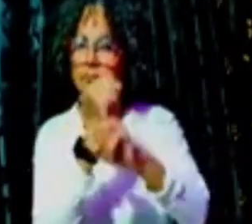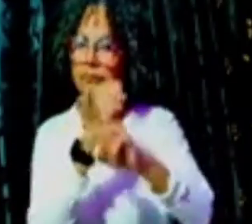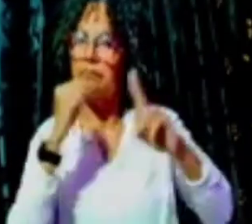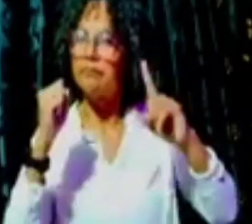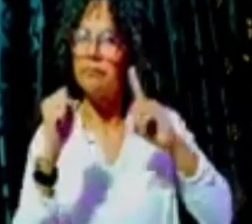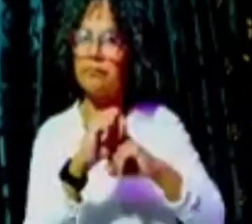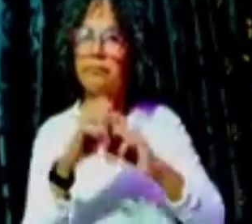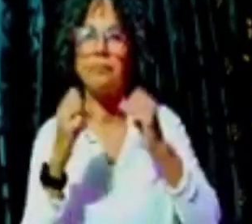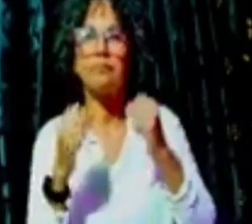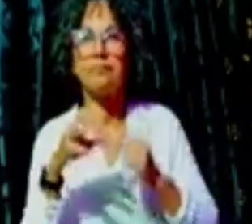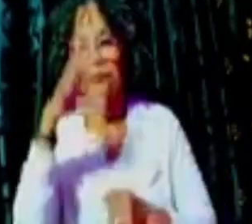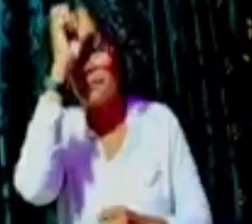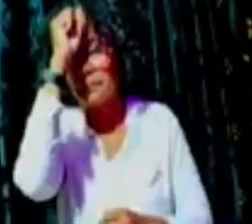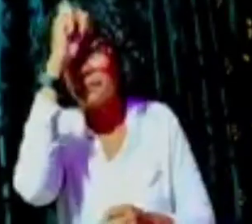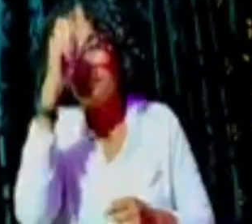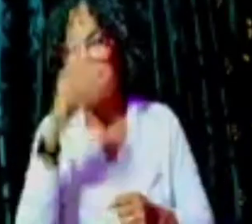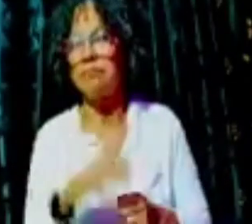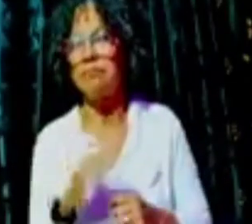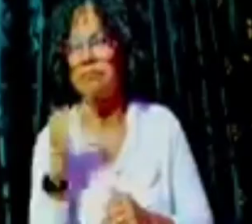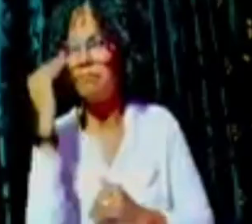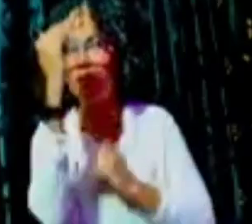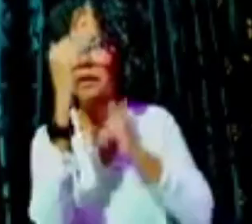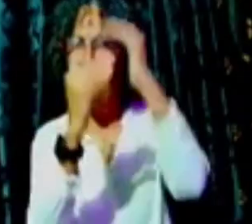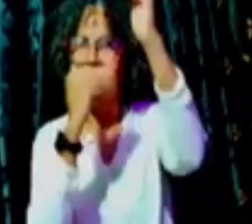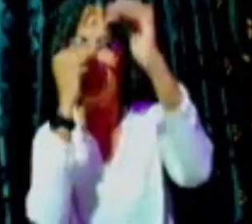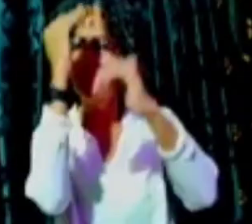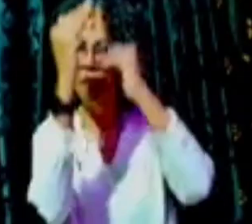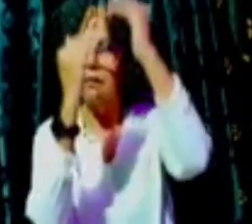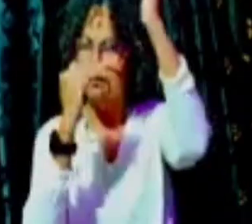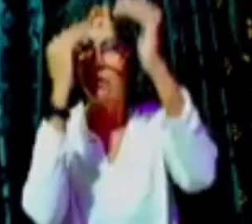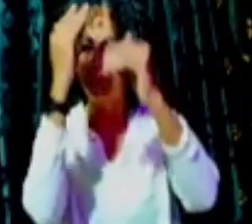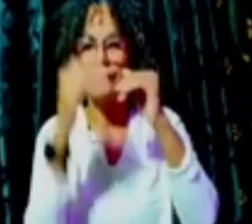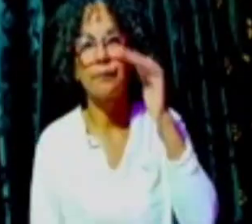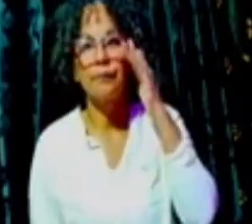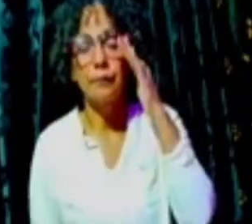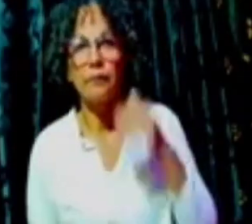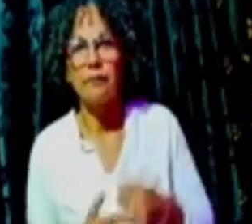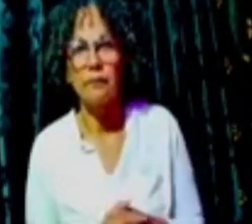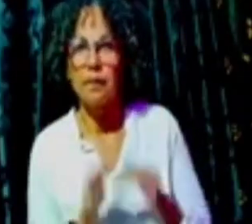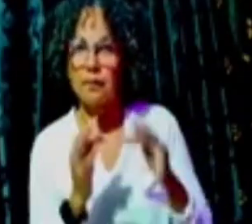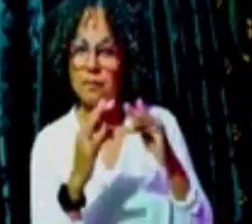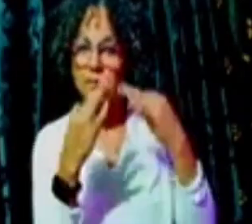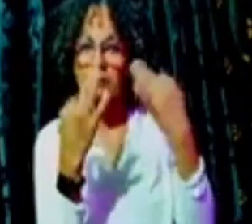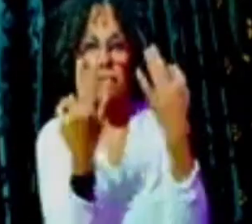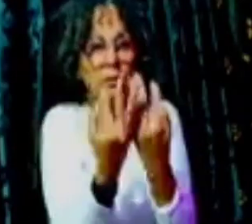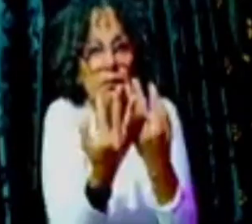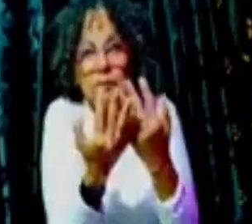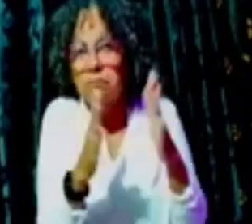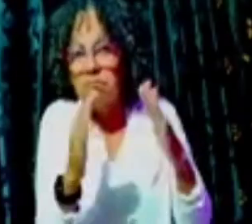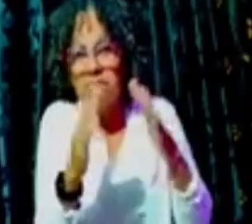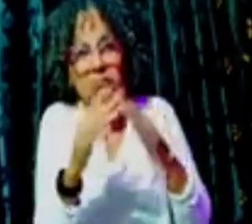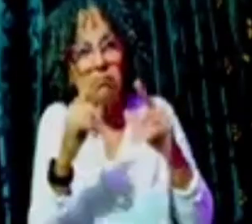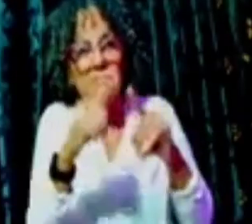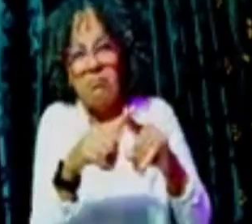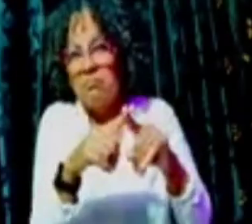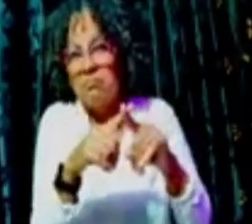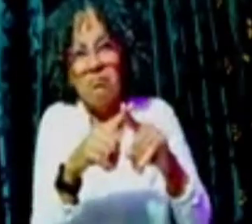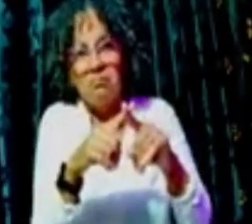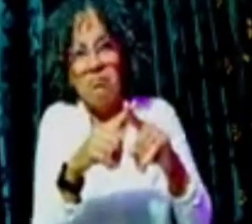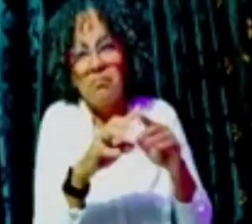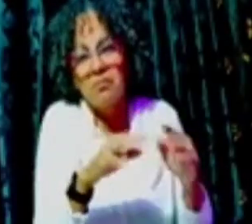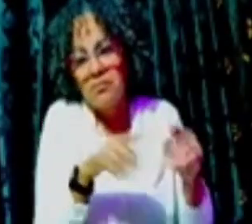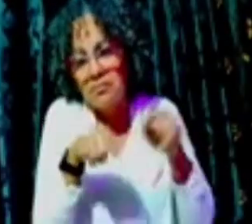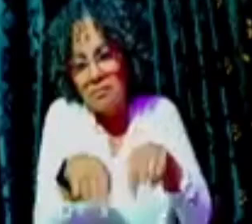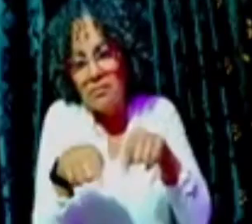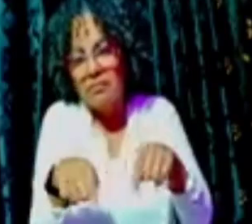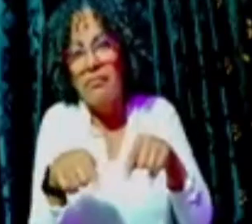também está aprendendo, ela está no processo, né? Então, as famílias, muitas vezes, em algumas igrejas, elas não conseguem congregar, porque